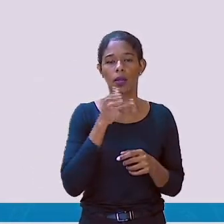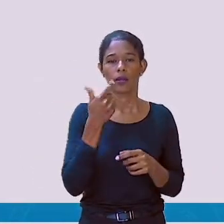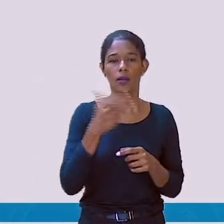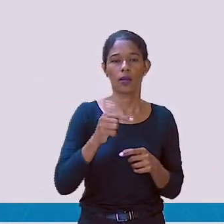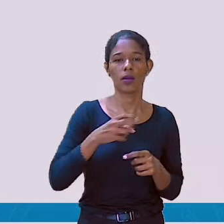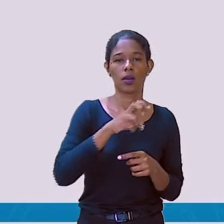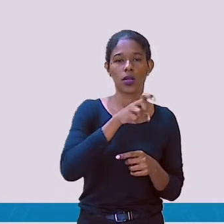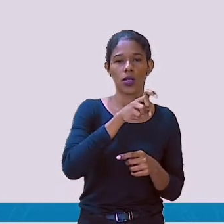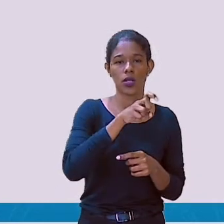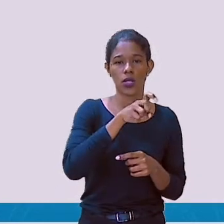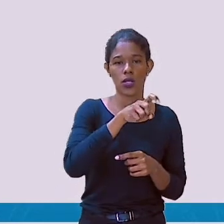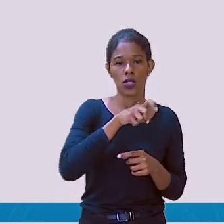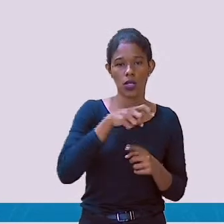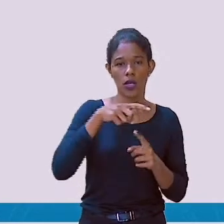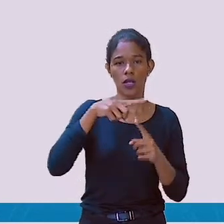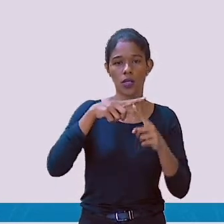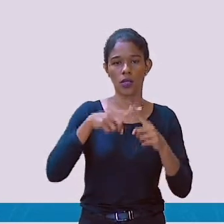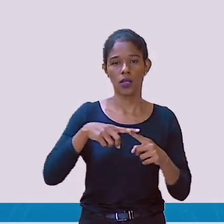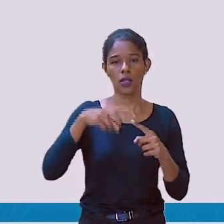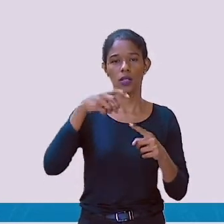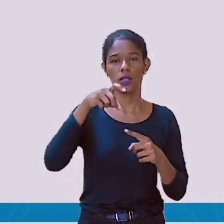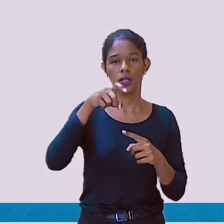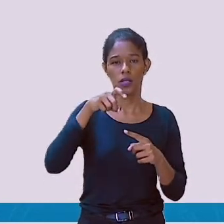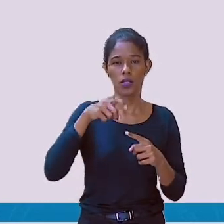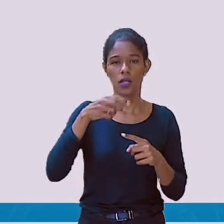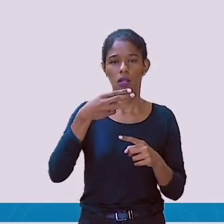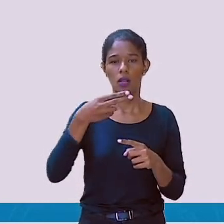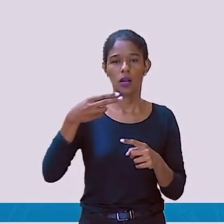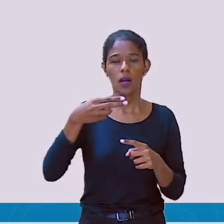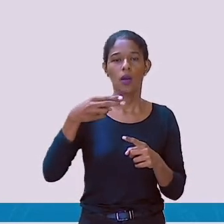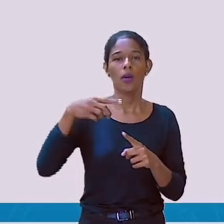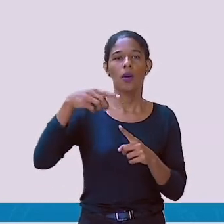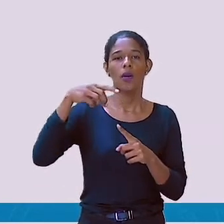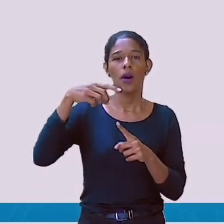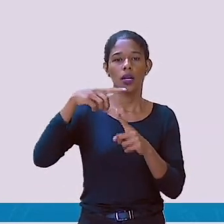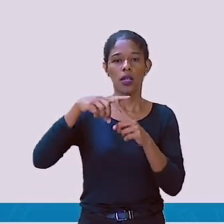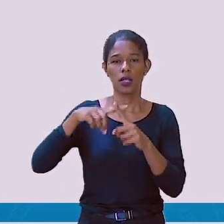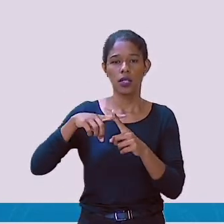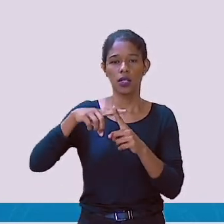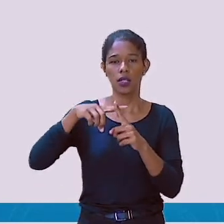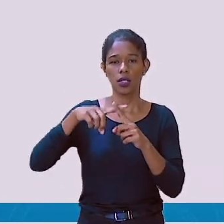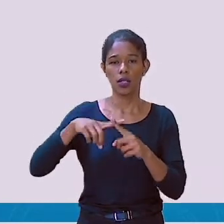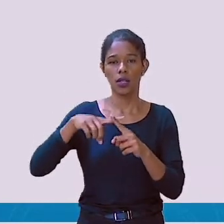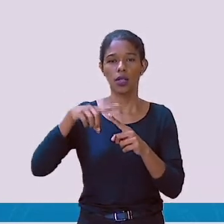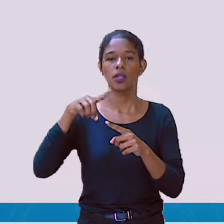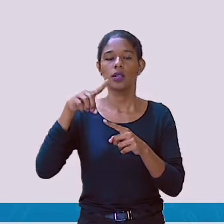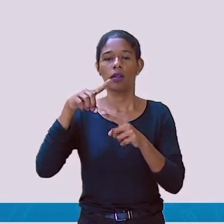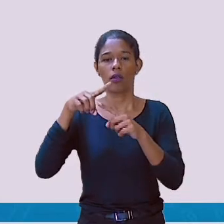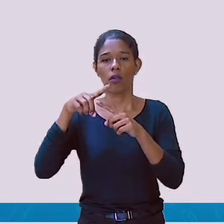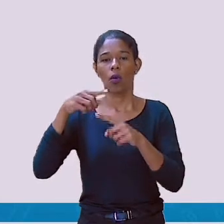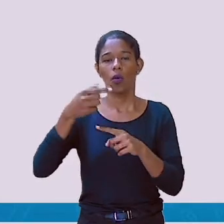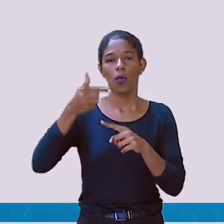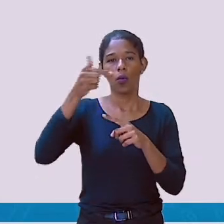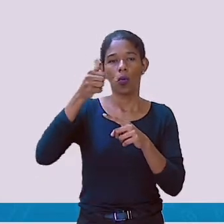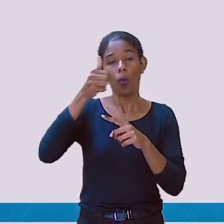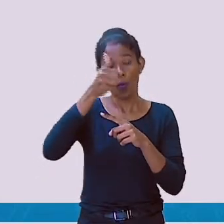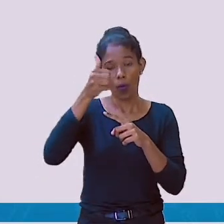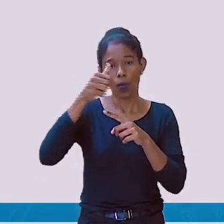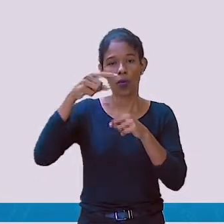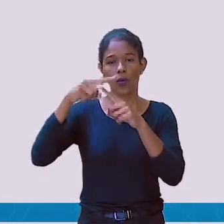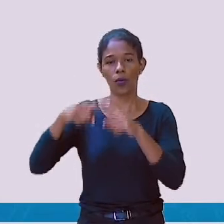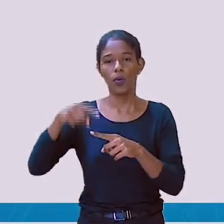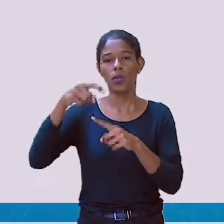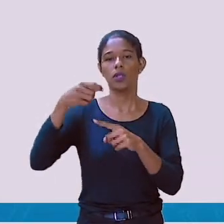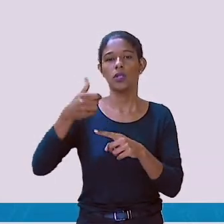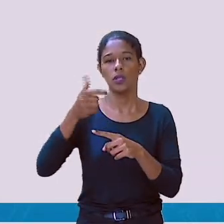for multiplicar, como as bases são iguais, eu conservo, né, a base e vou somar